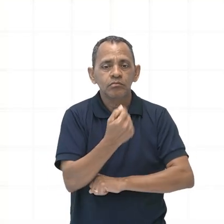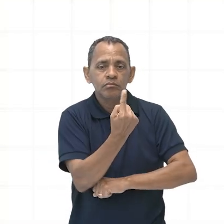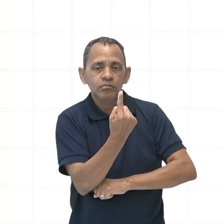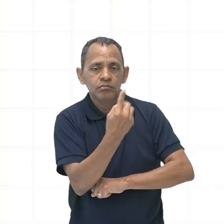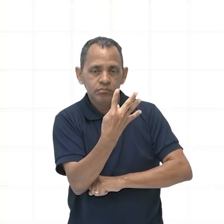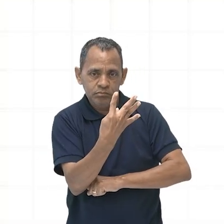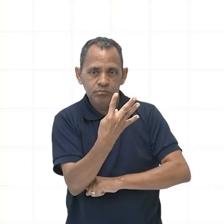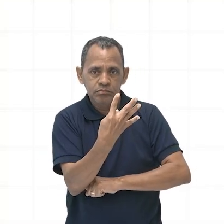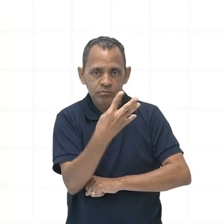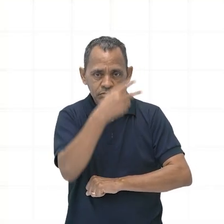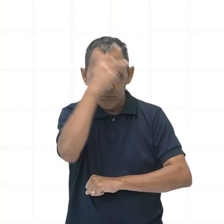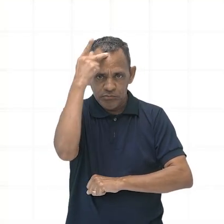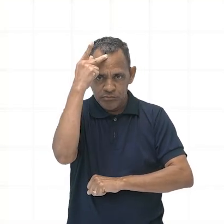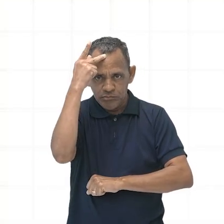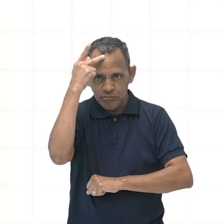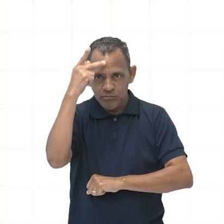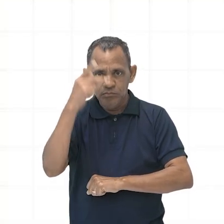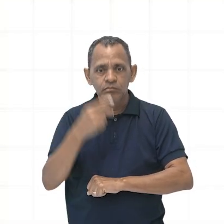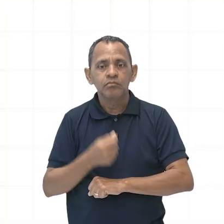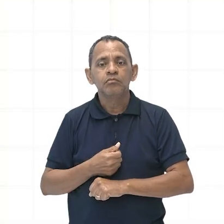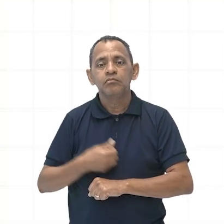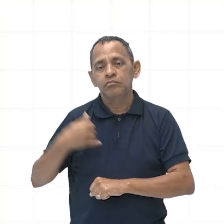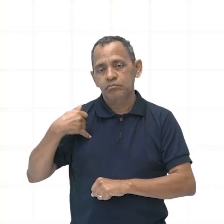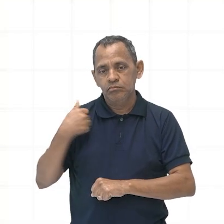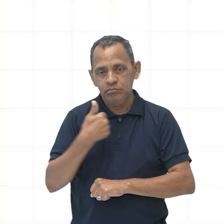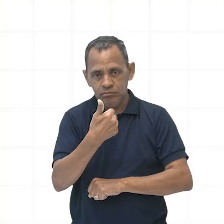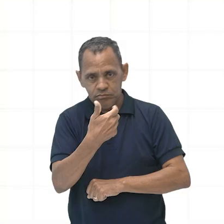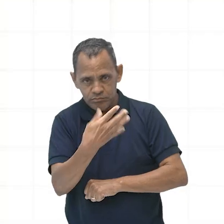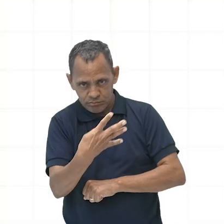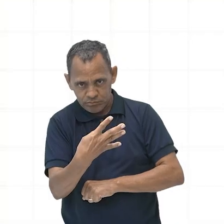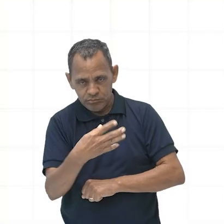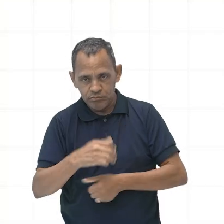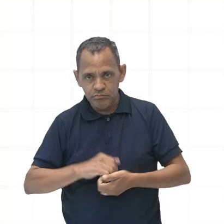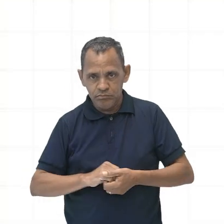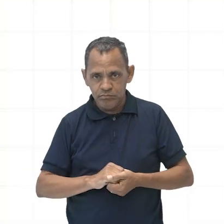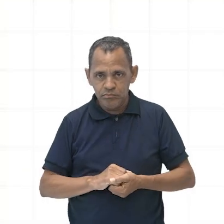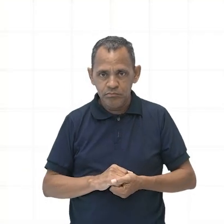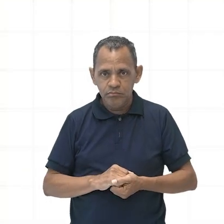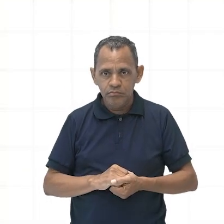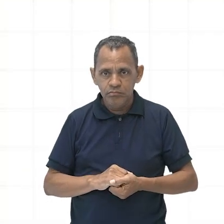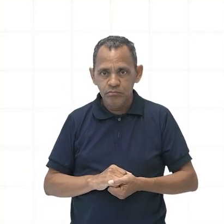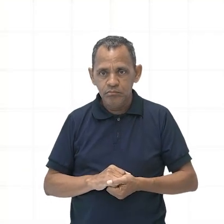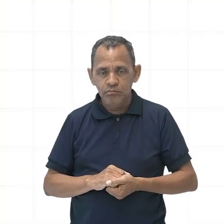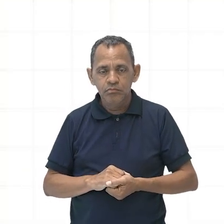14 pessoas, né, com 14 anos. Ou aqui,